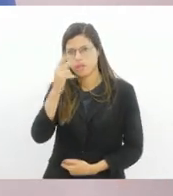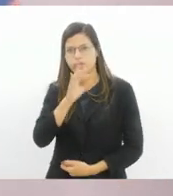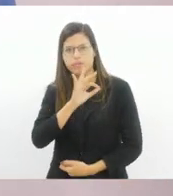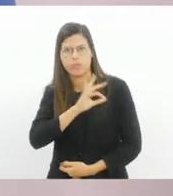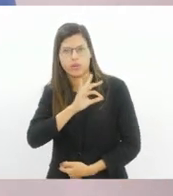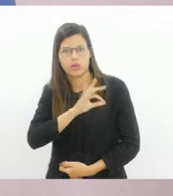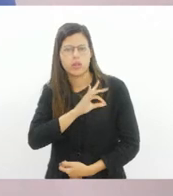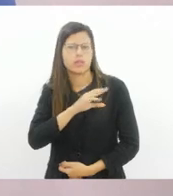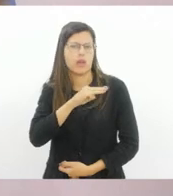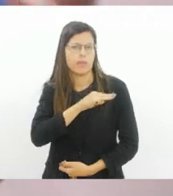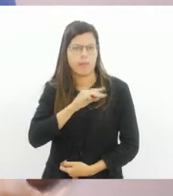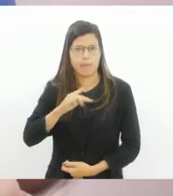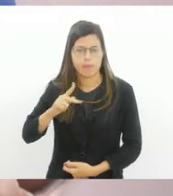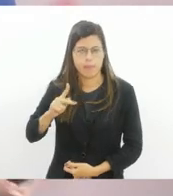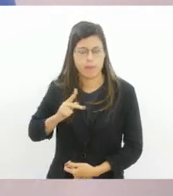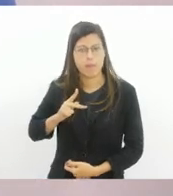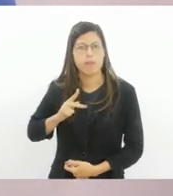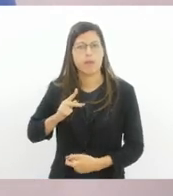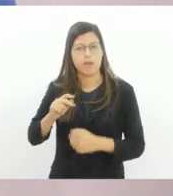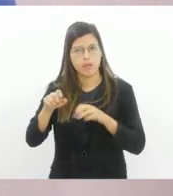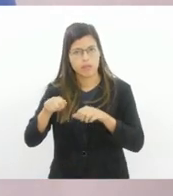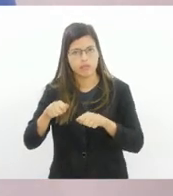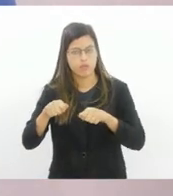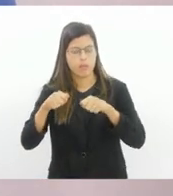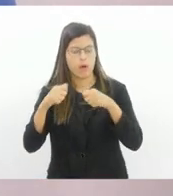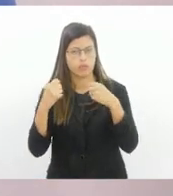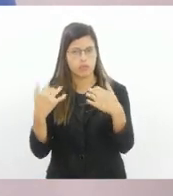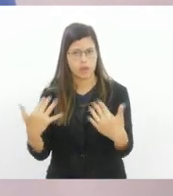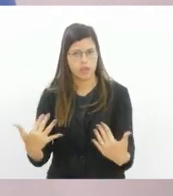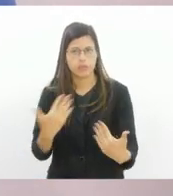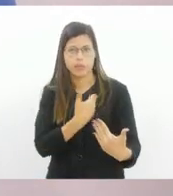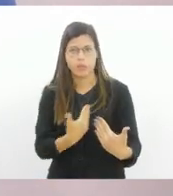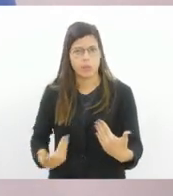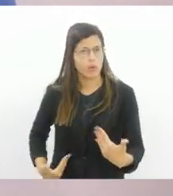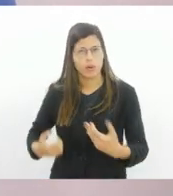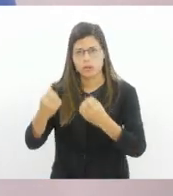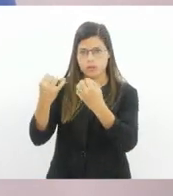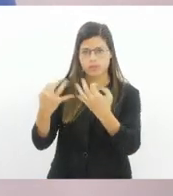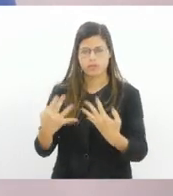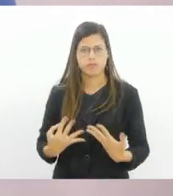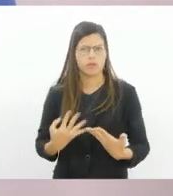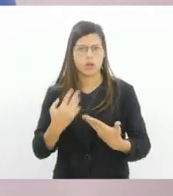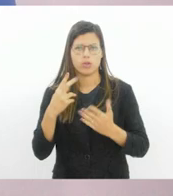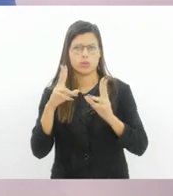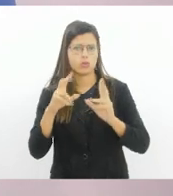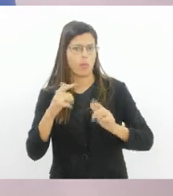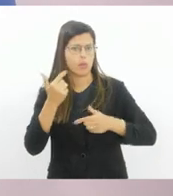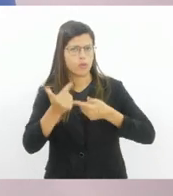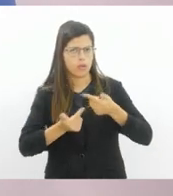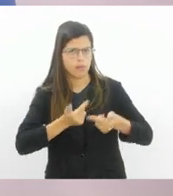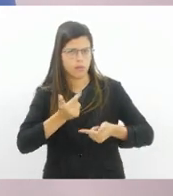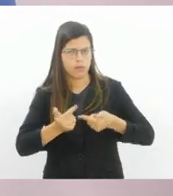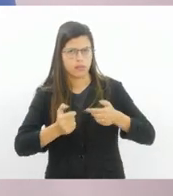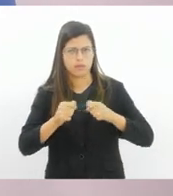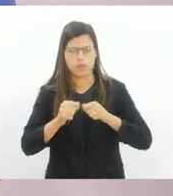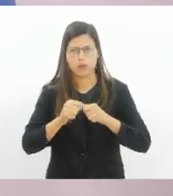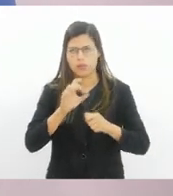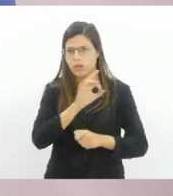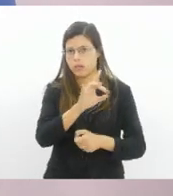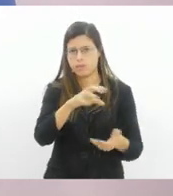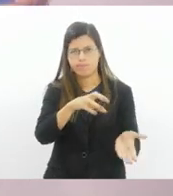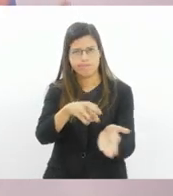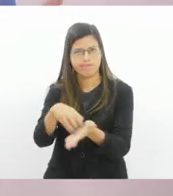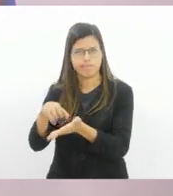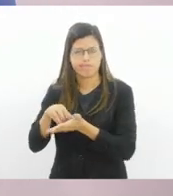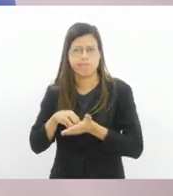venham a público, numa audiência pública, prestar também esclarecimentos sobre o trabalho que tem feito em cada uma das suas unidades. É